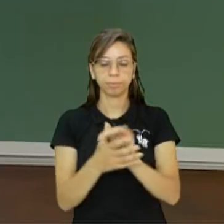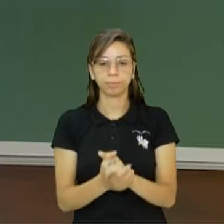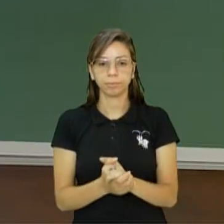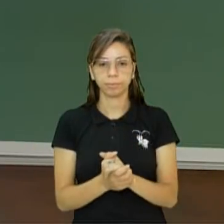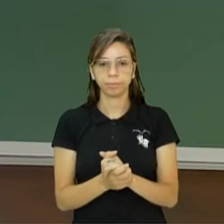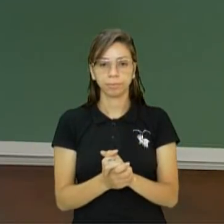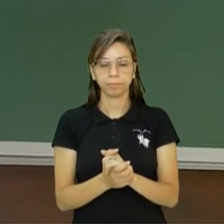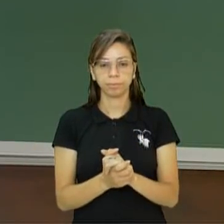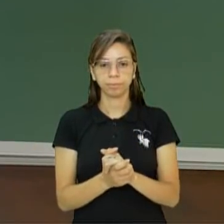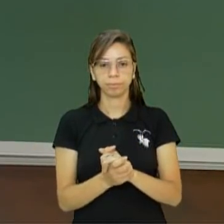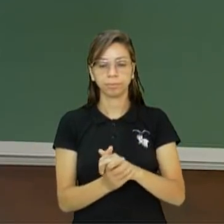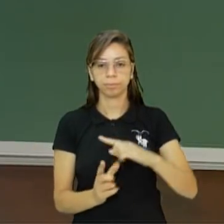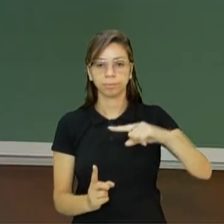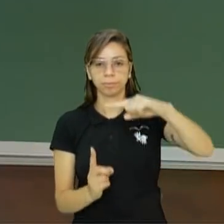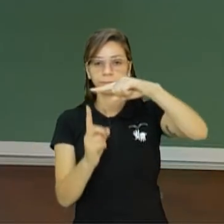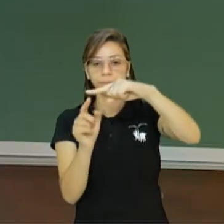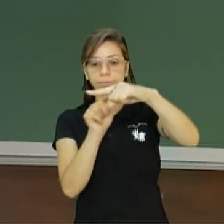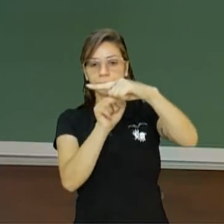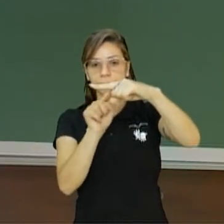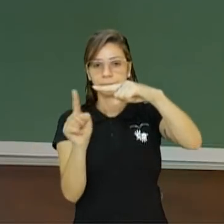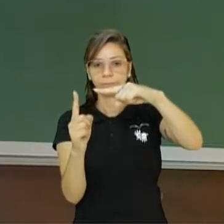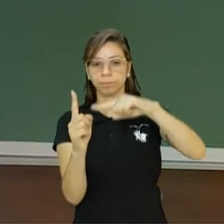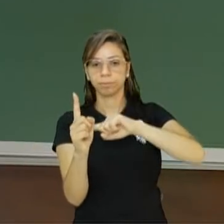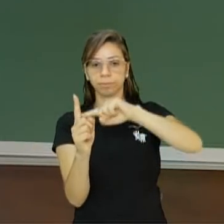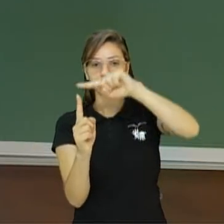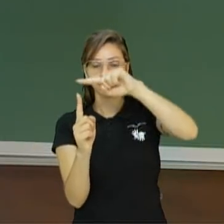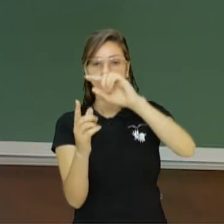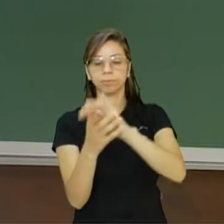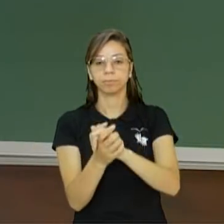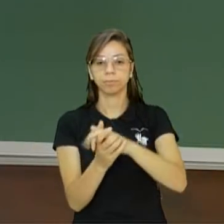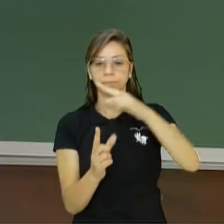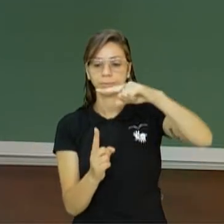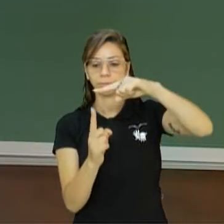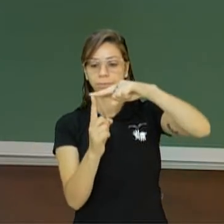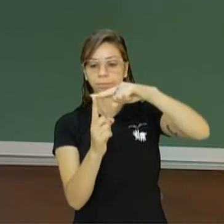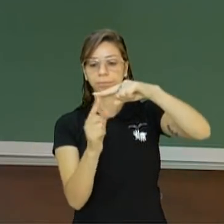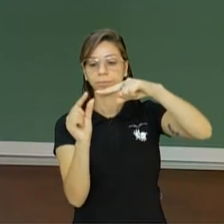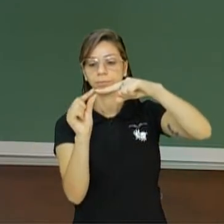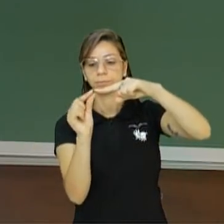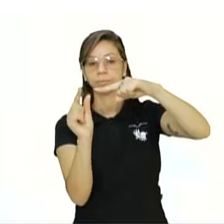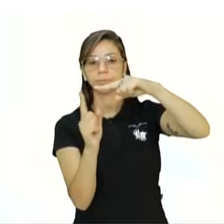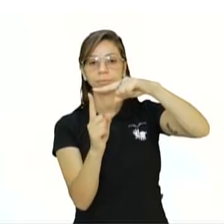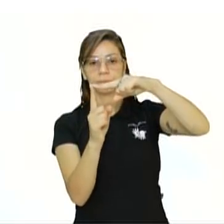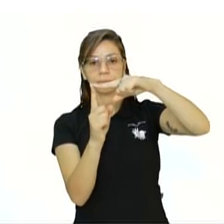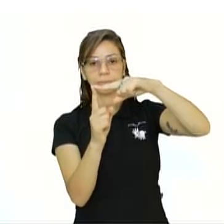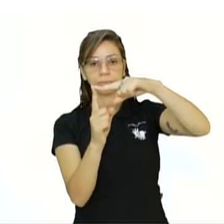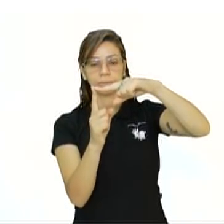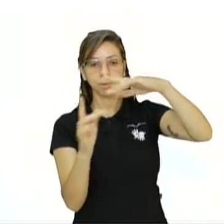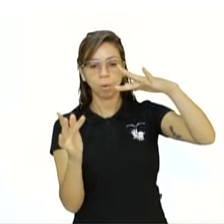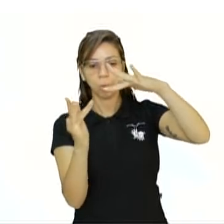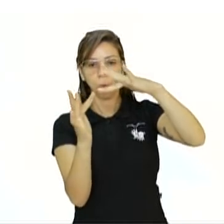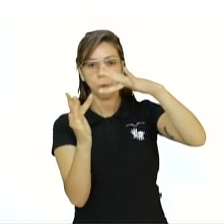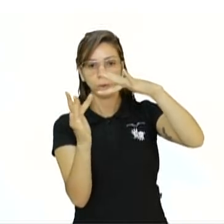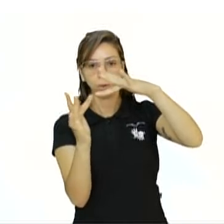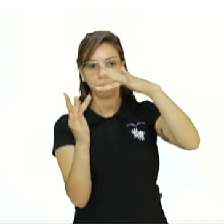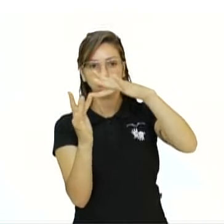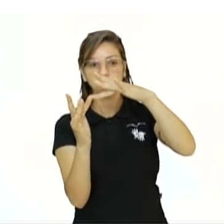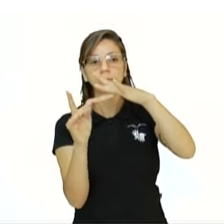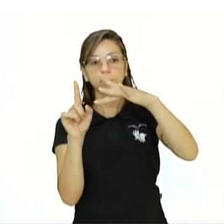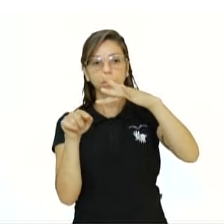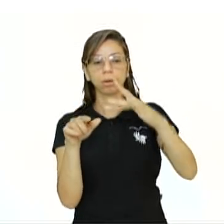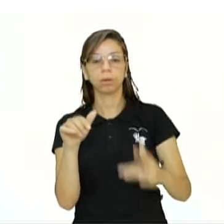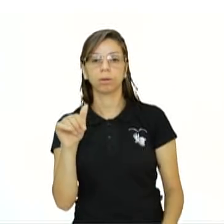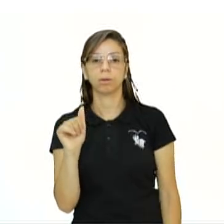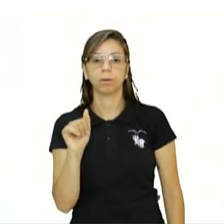arestas são as linhas e vértices são as pontas, toda a pontinha do